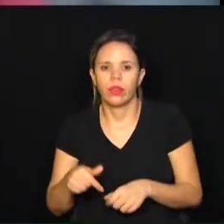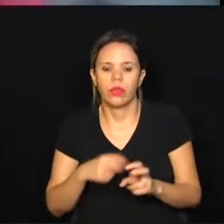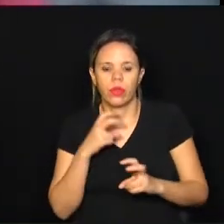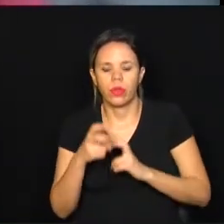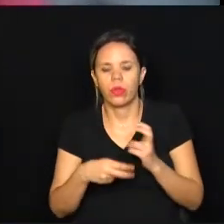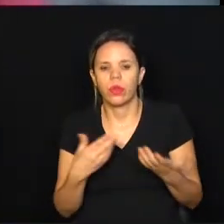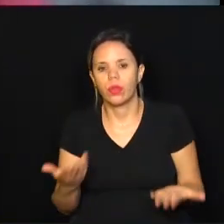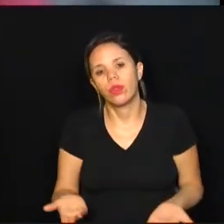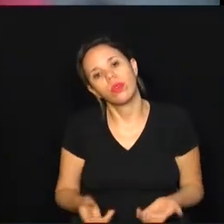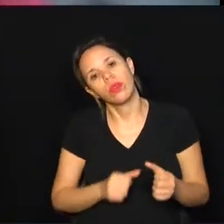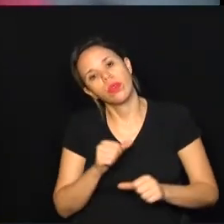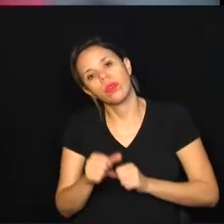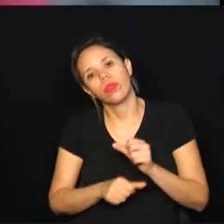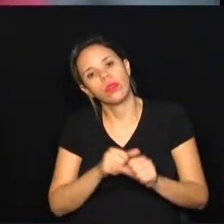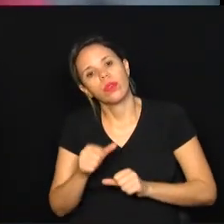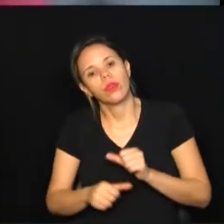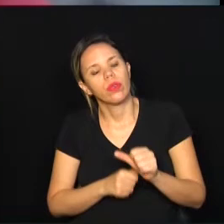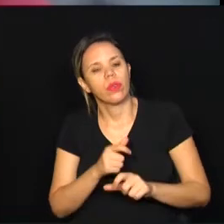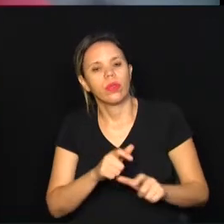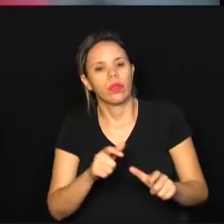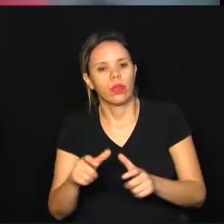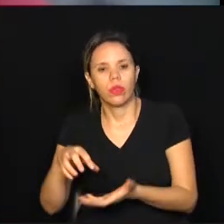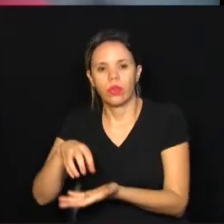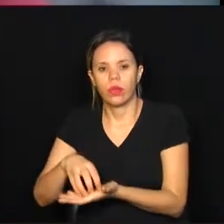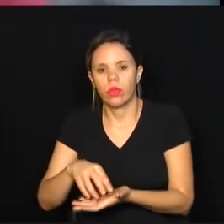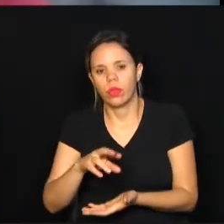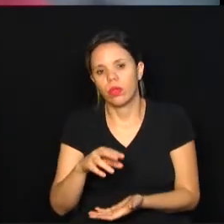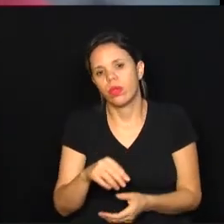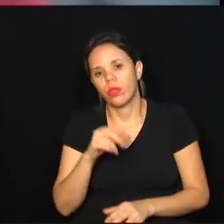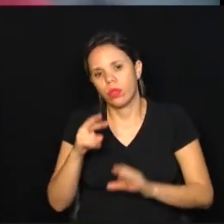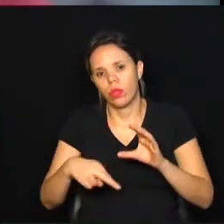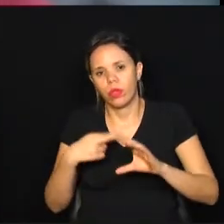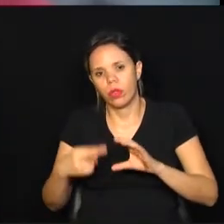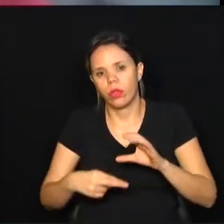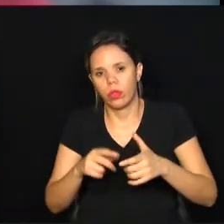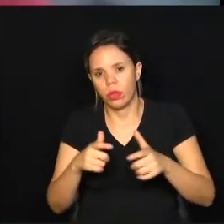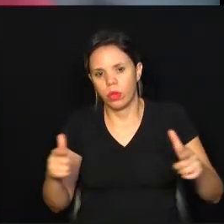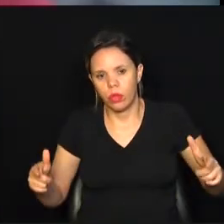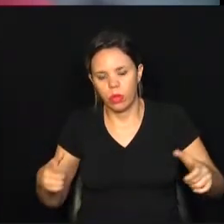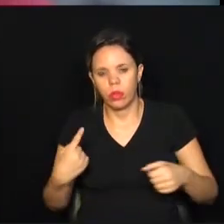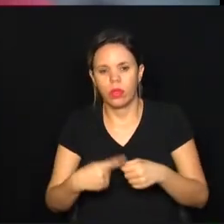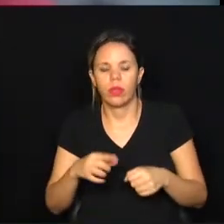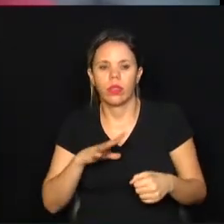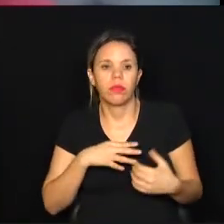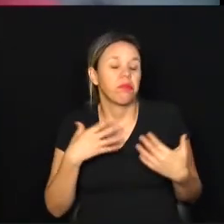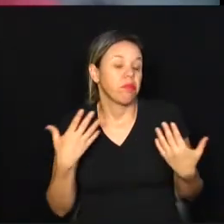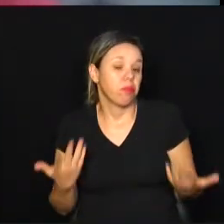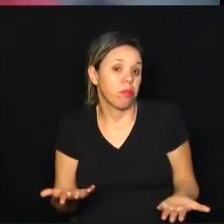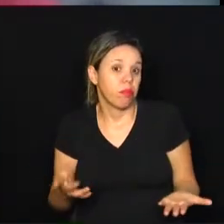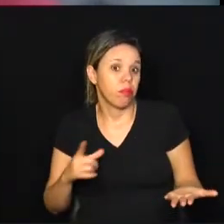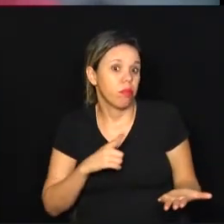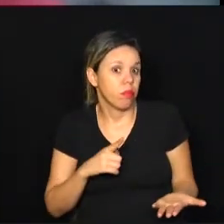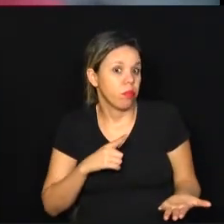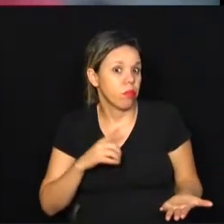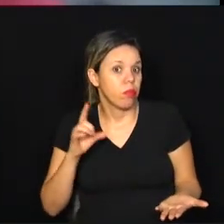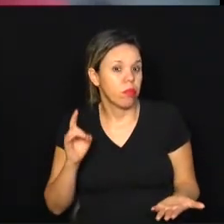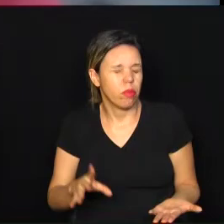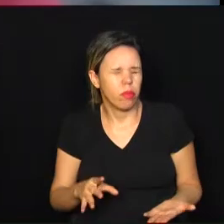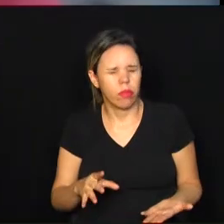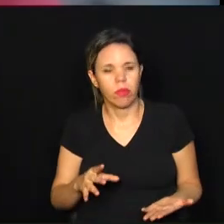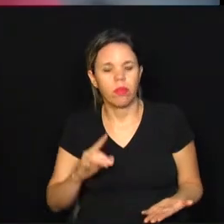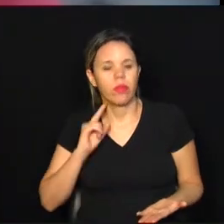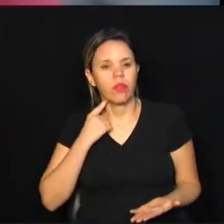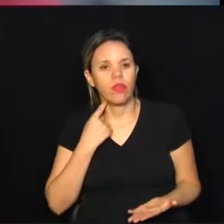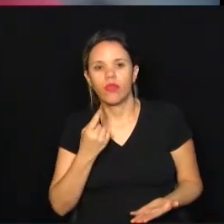Vamos transformar isso num grande centro de reciclagem macrometropolitano, para reciclar não só o lixo